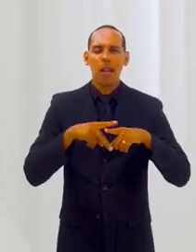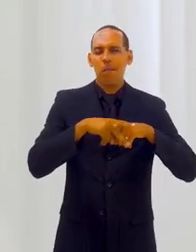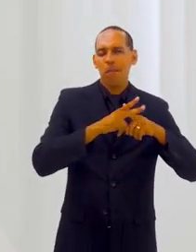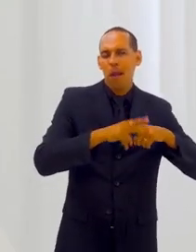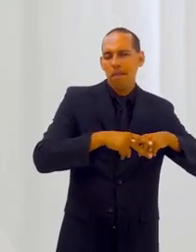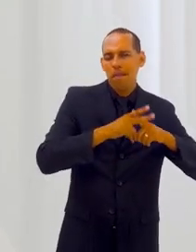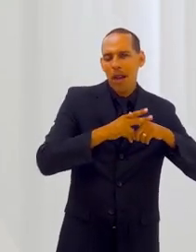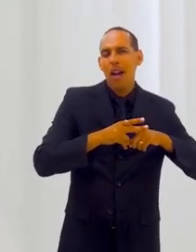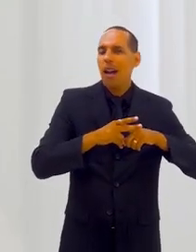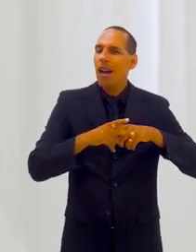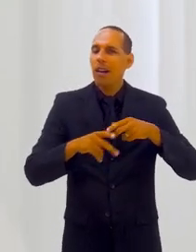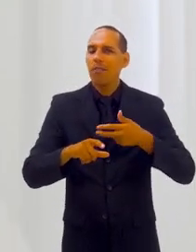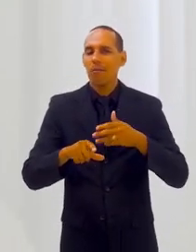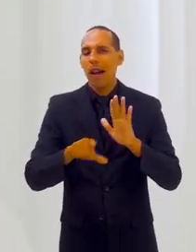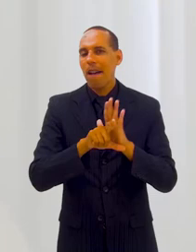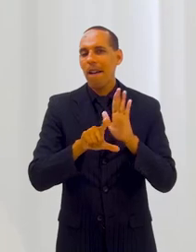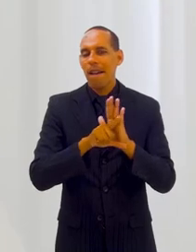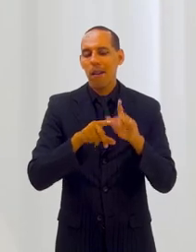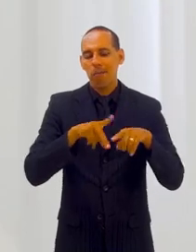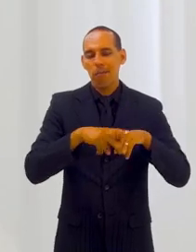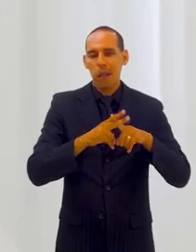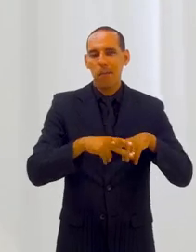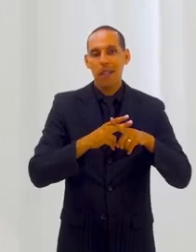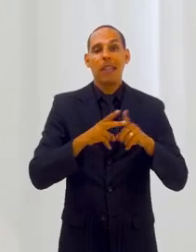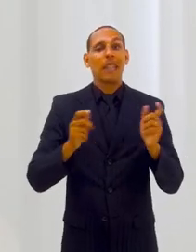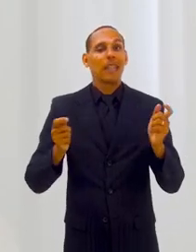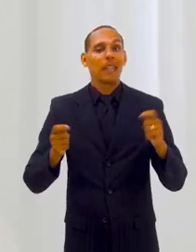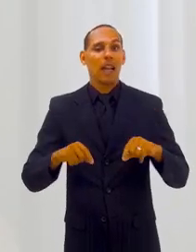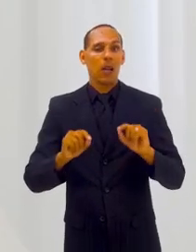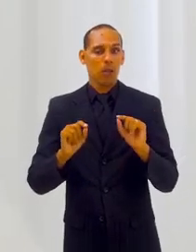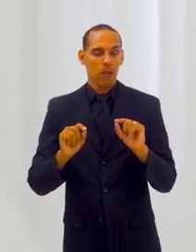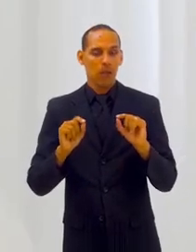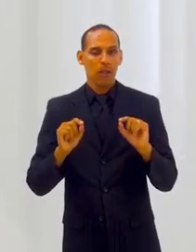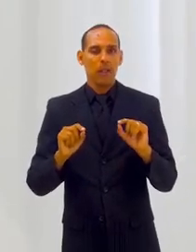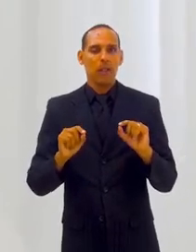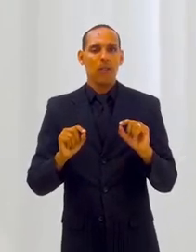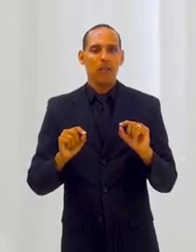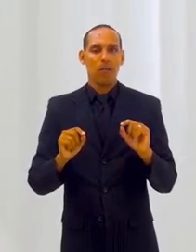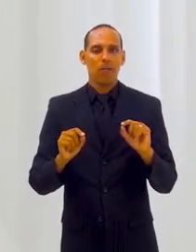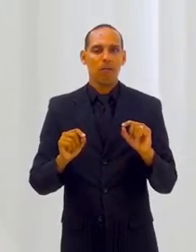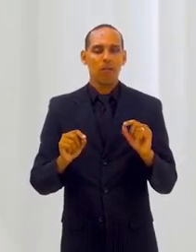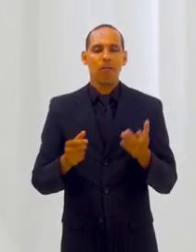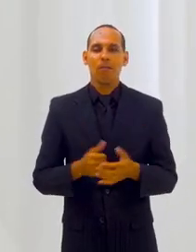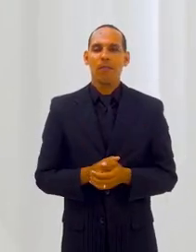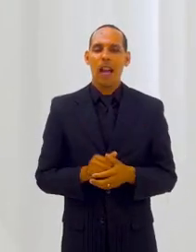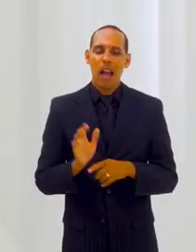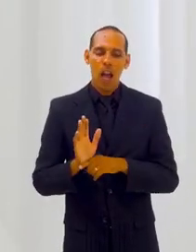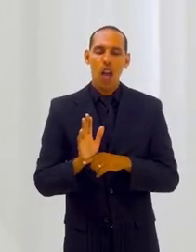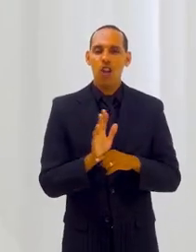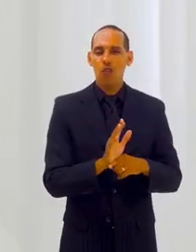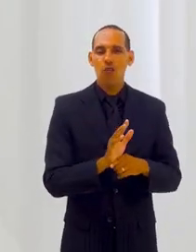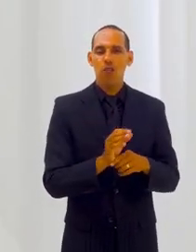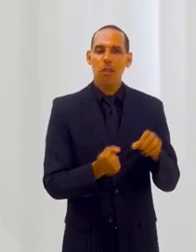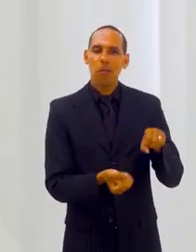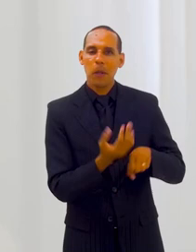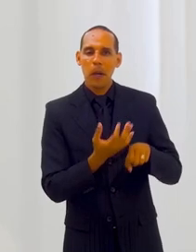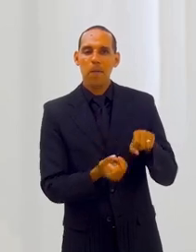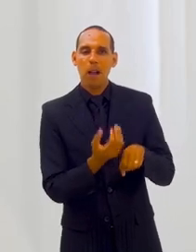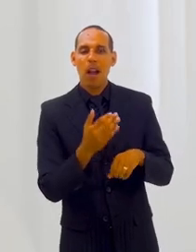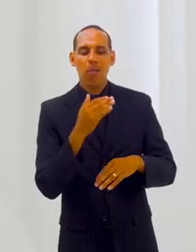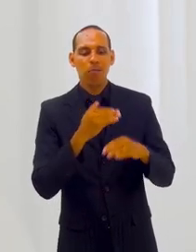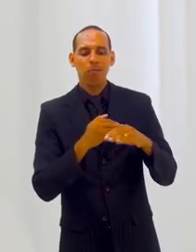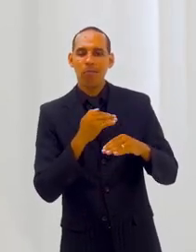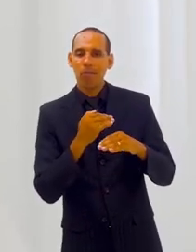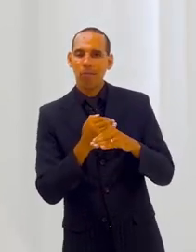ajustes legislativos que possam permitir condições de igualdade de produção, né, e